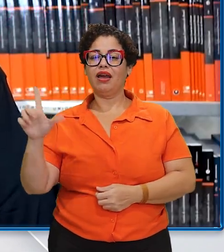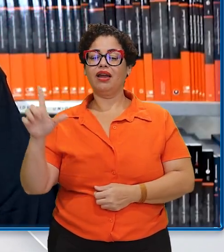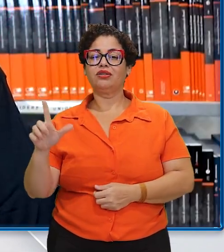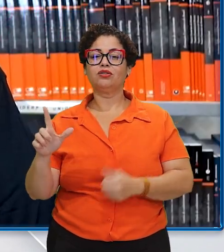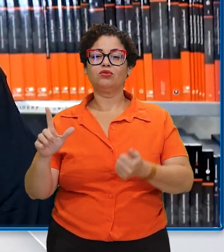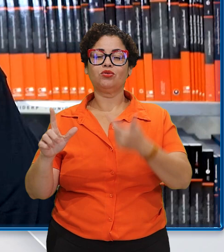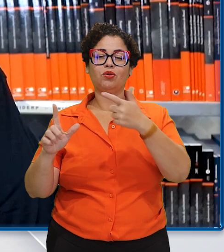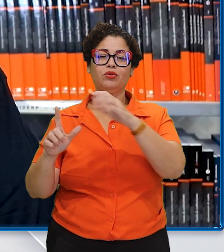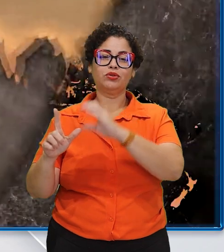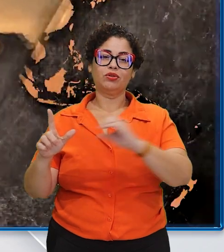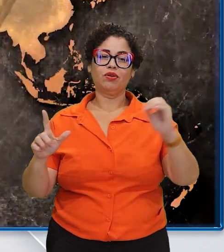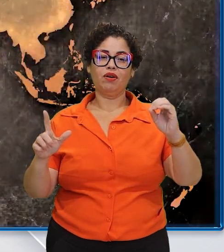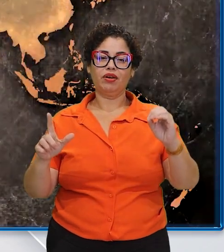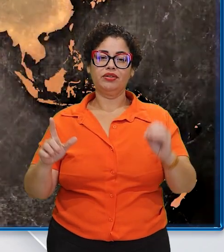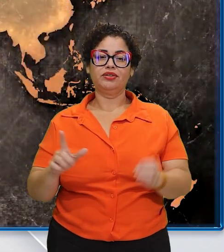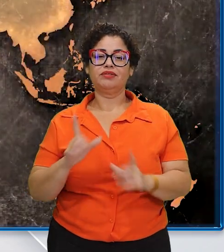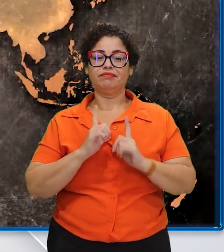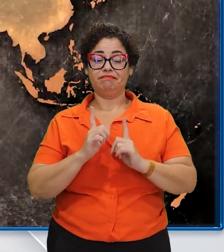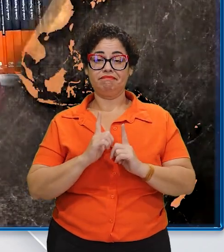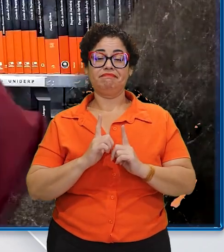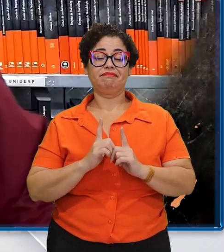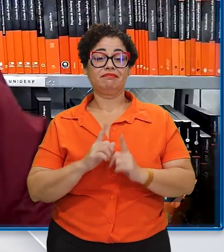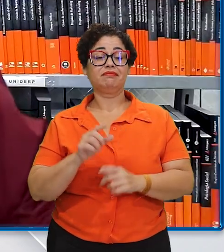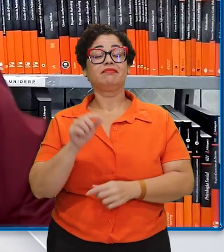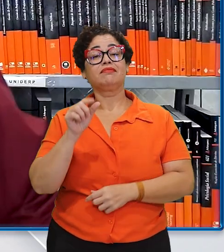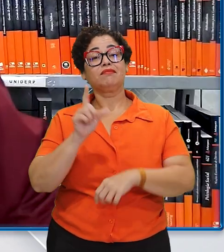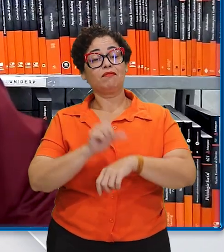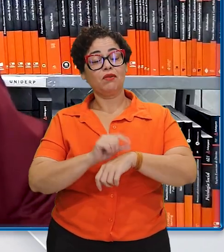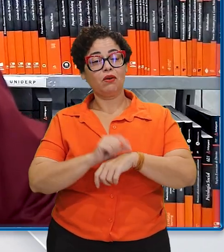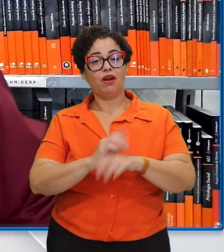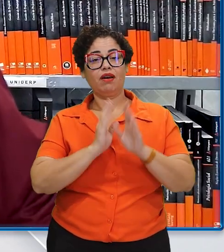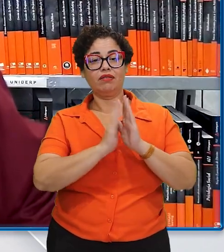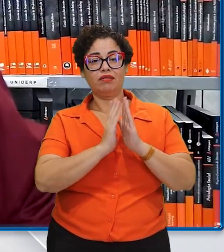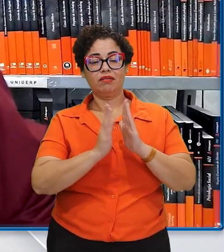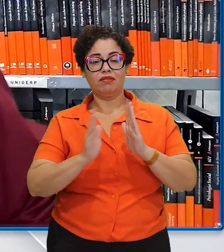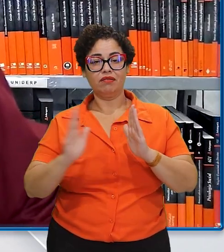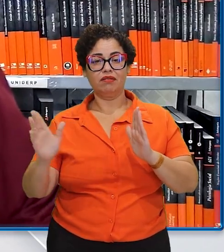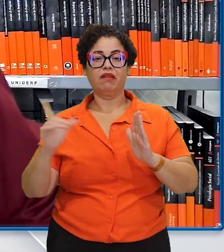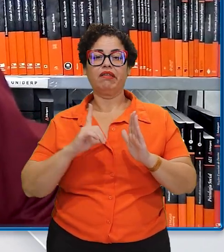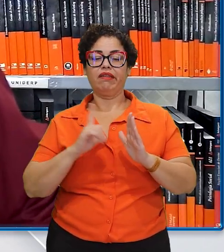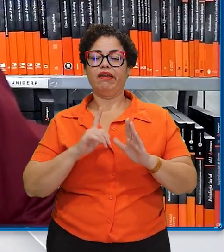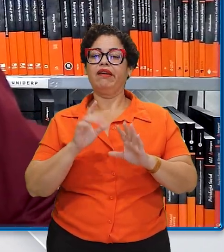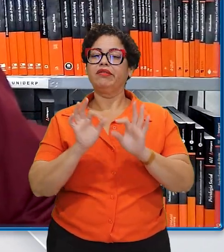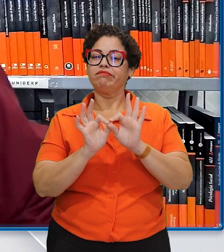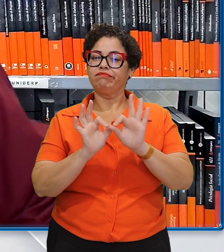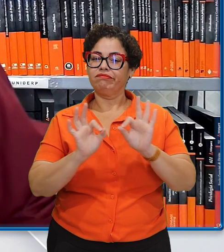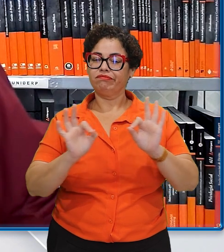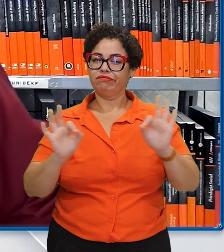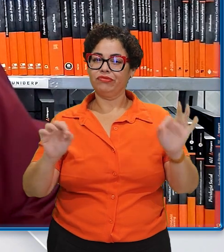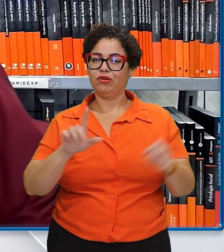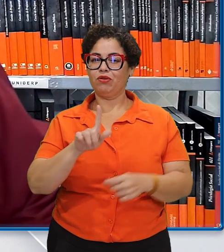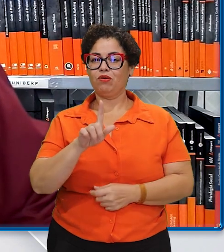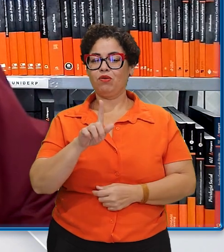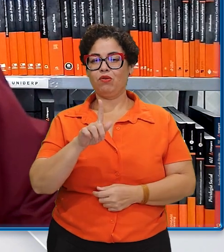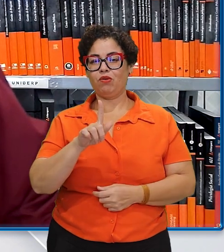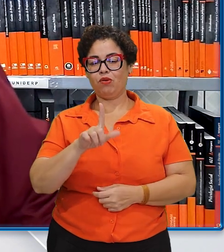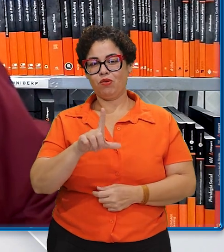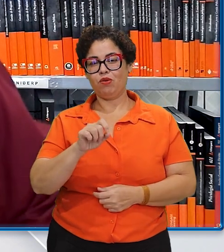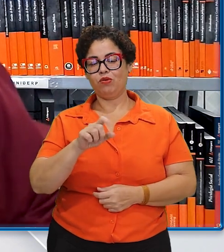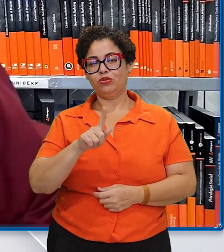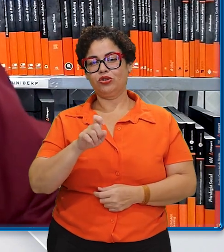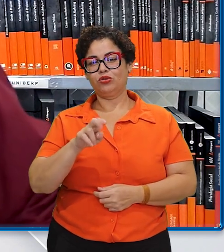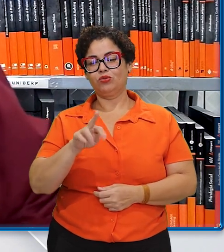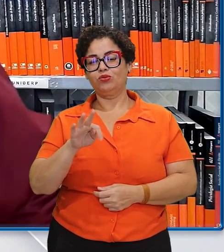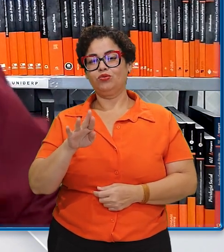fusos para oeste. Os fusos horários são medidos a partir das longitudes. Só recordando a aula